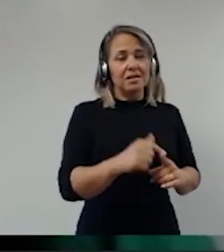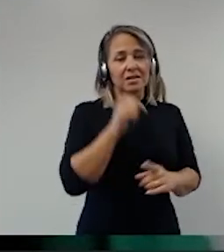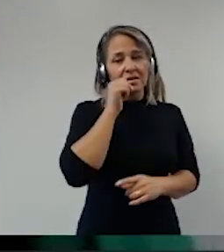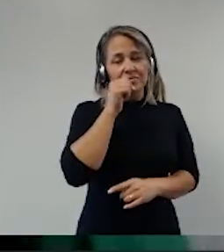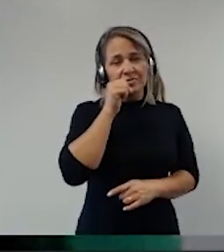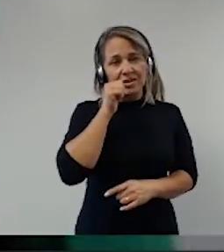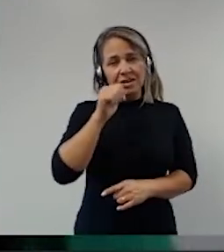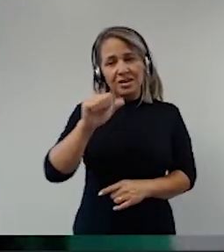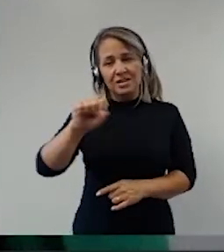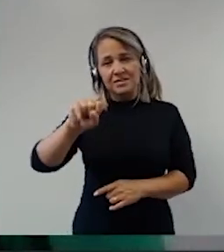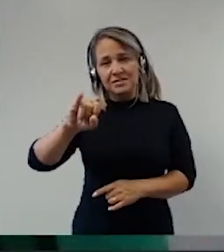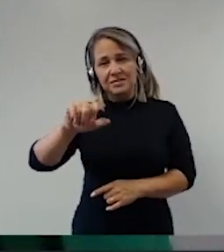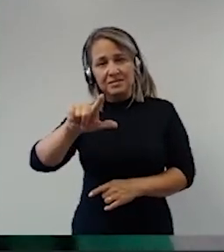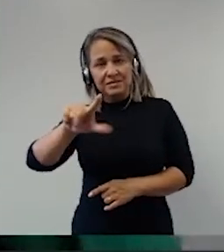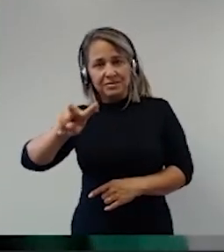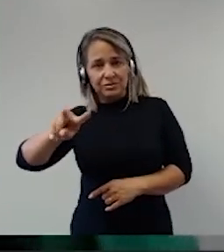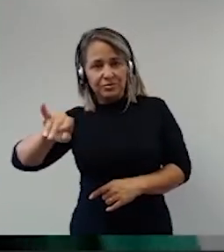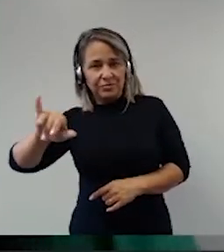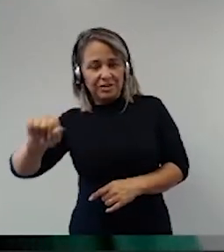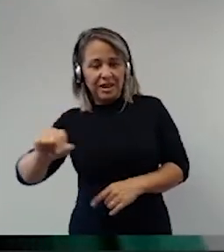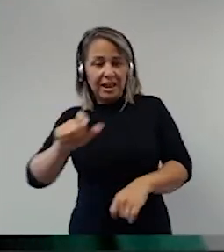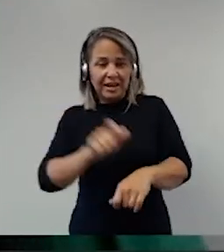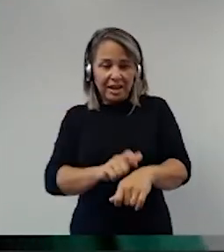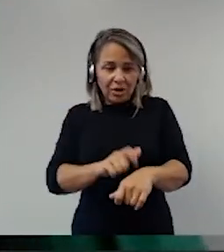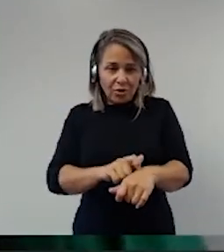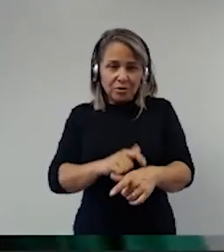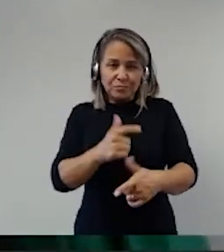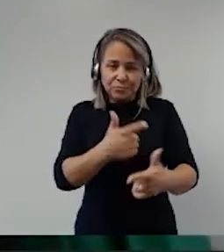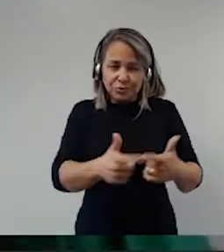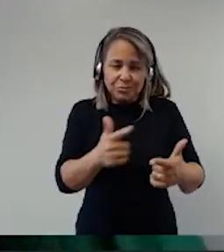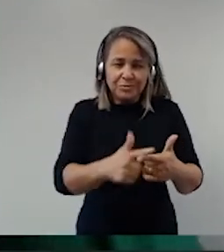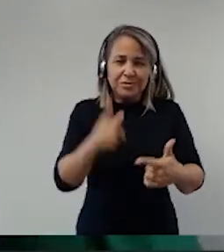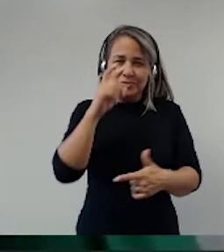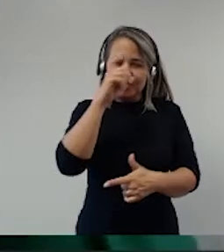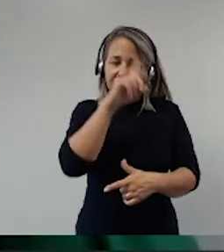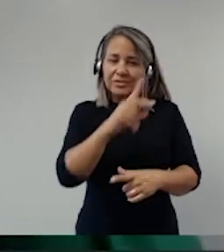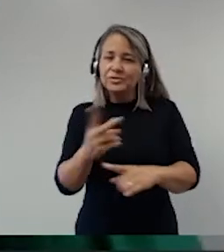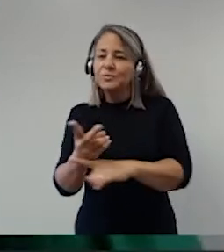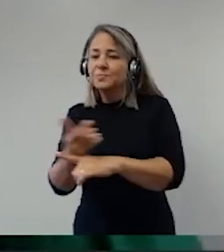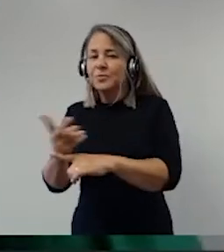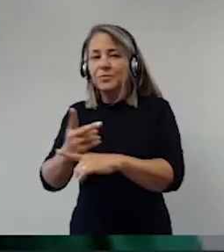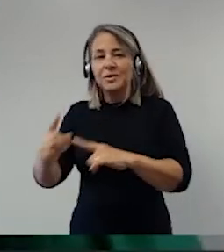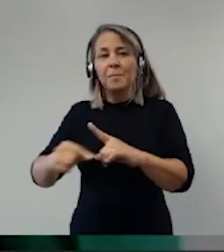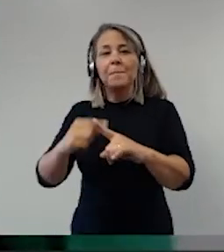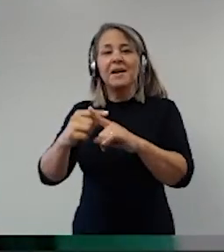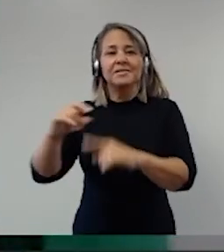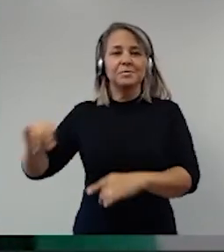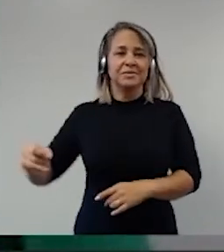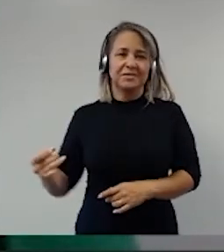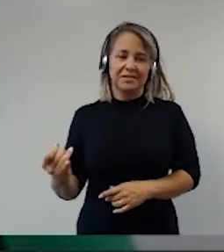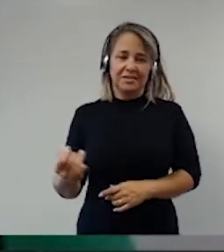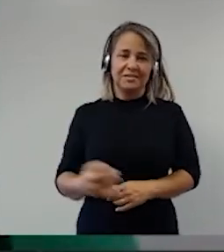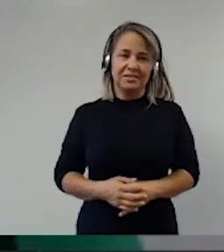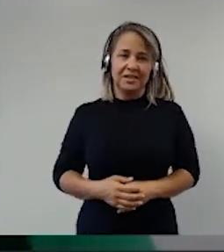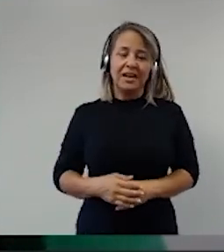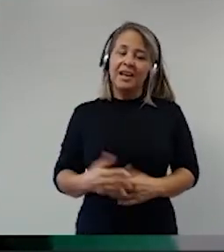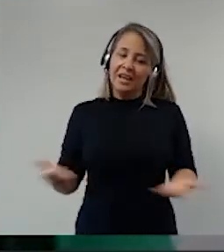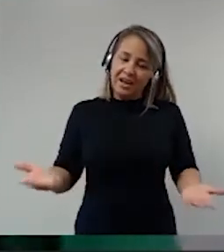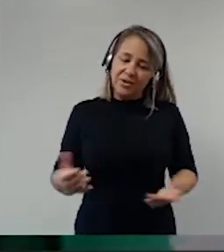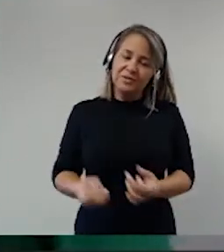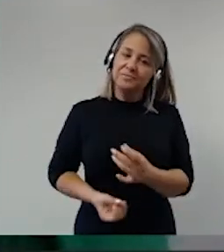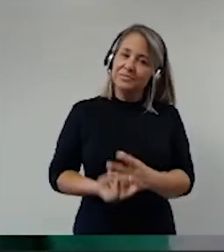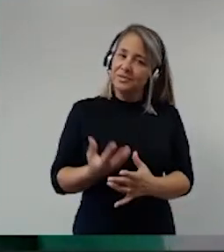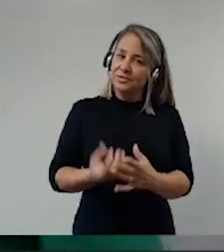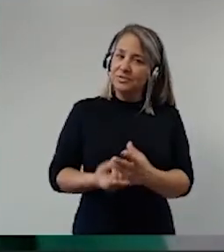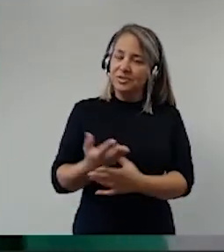Silvia, é diante da crise que a gente traz e busca algumas oportunidades. E justamente nisso que vem surgindo, e